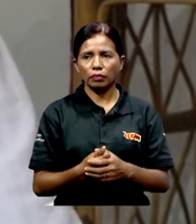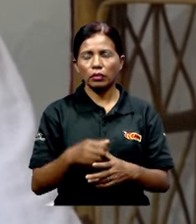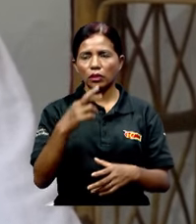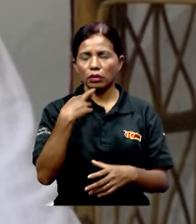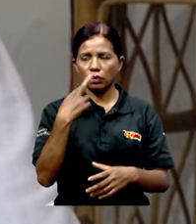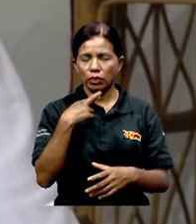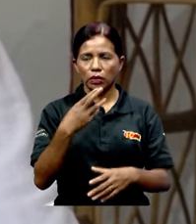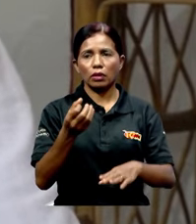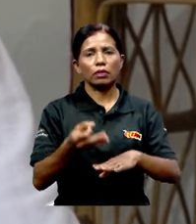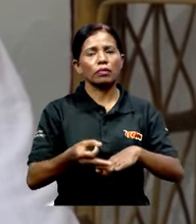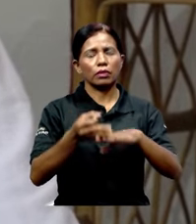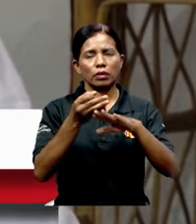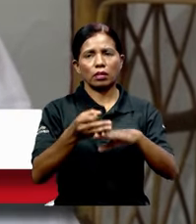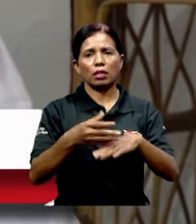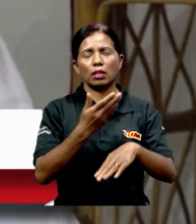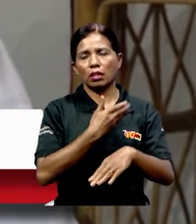folin nebe